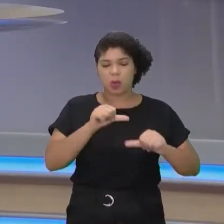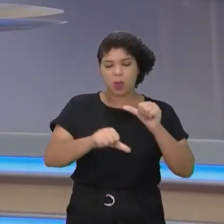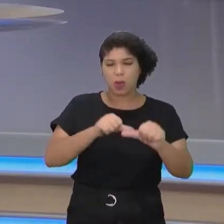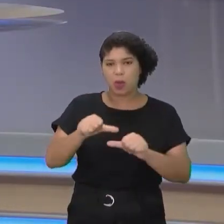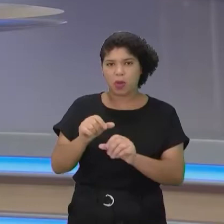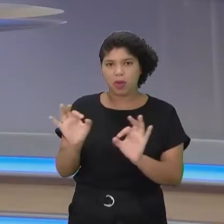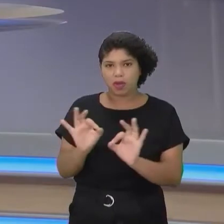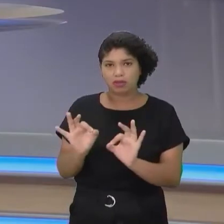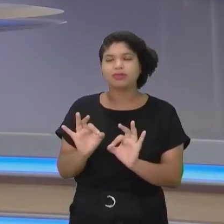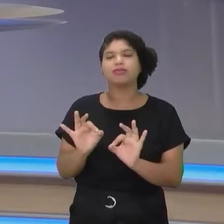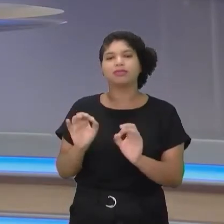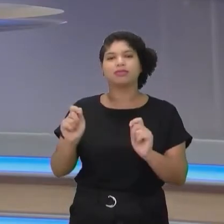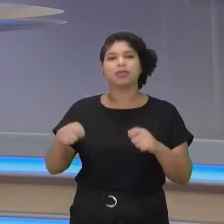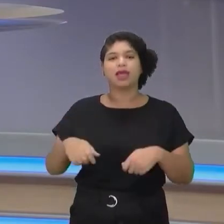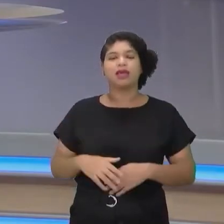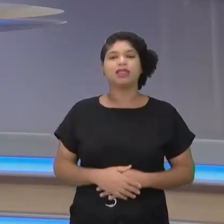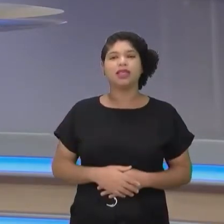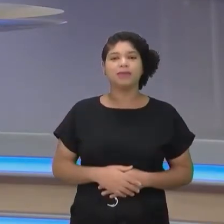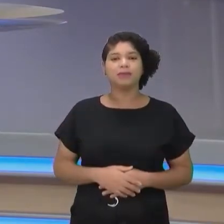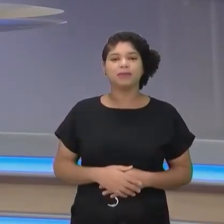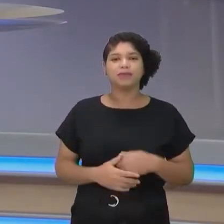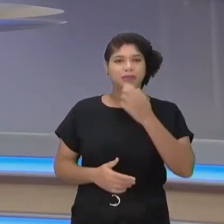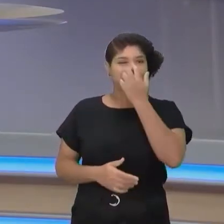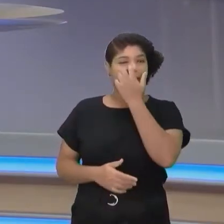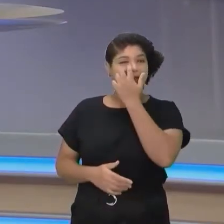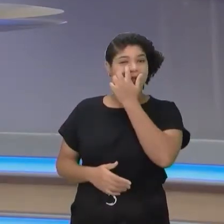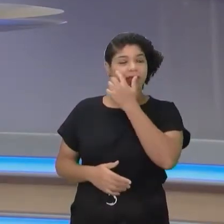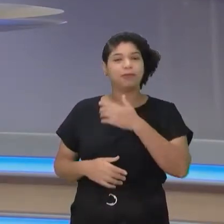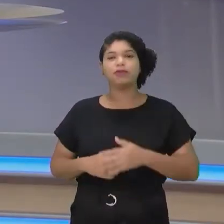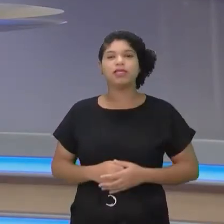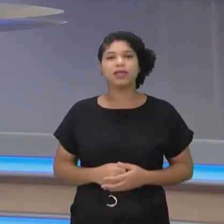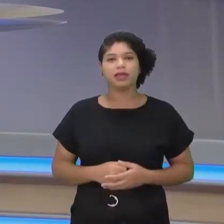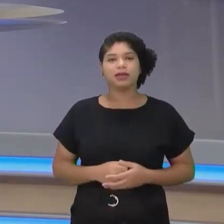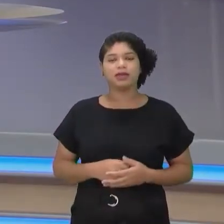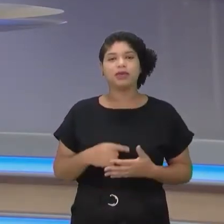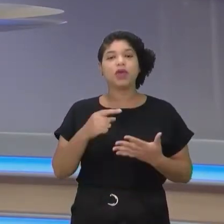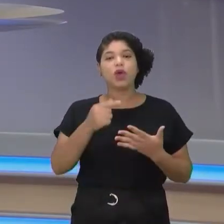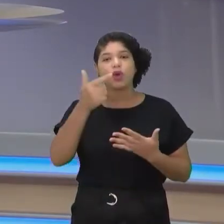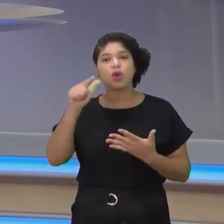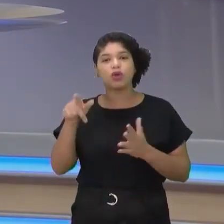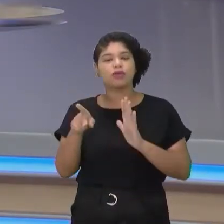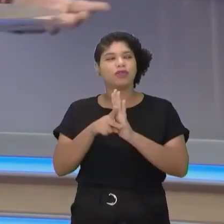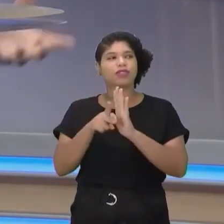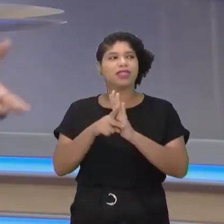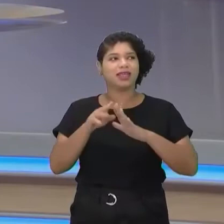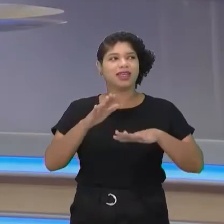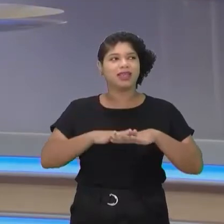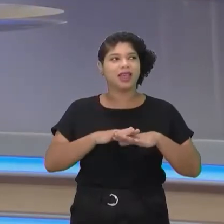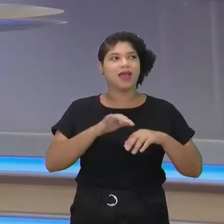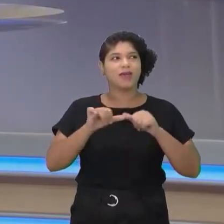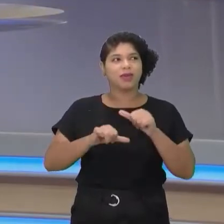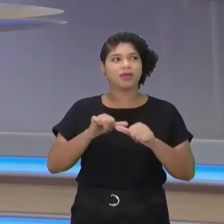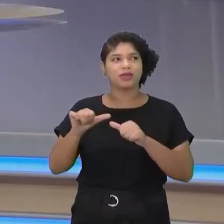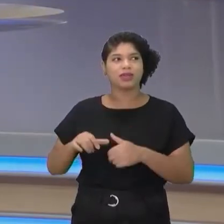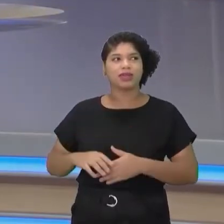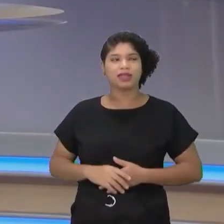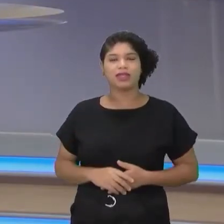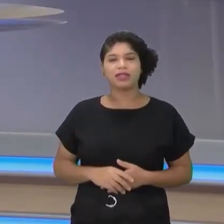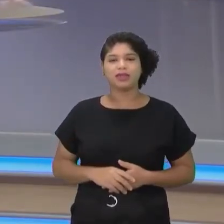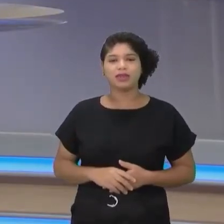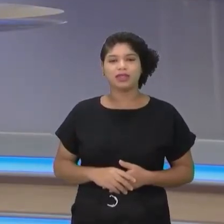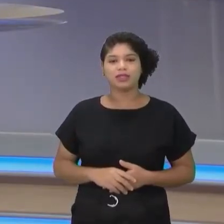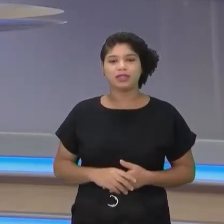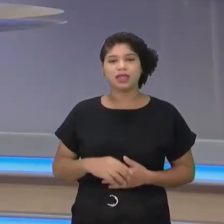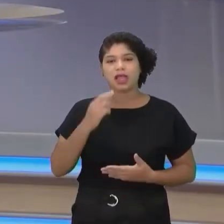se transforma, né? E as mudanças, quando a gente fala sobre elas não são uma destruição do que havia antes, ela é normalmente